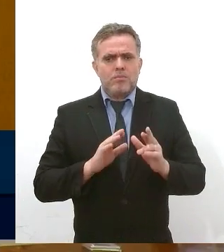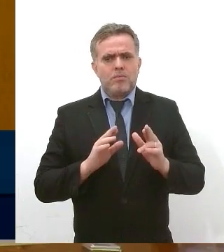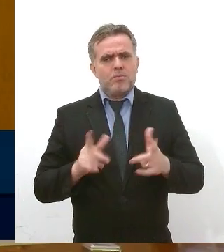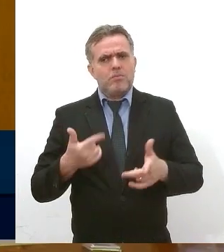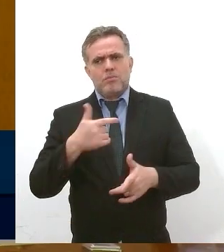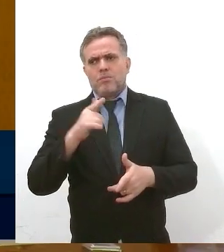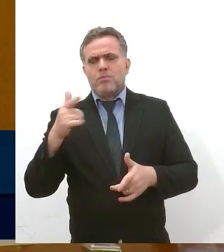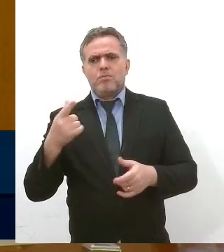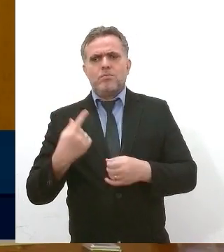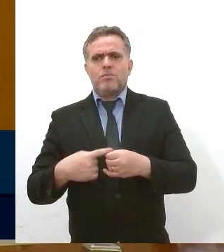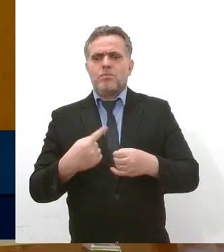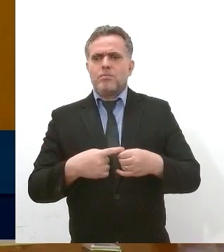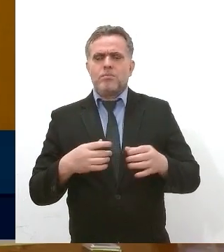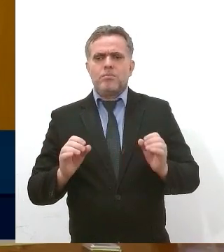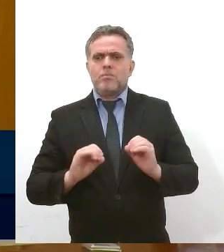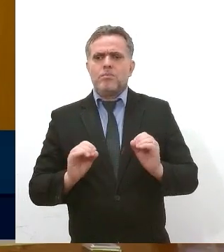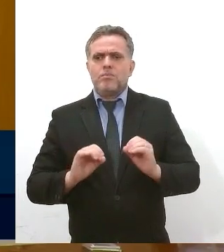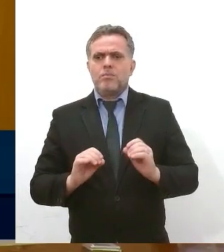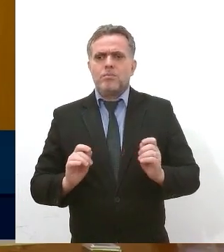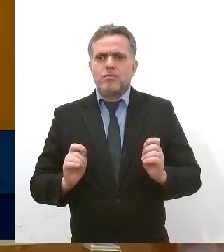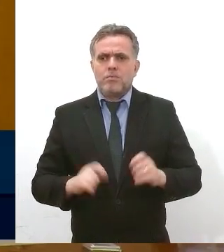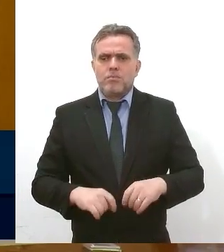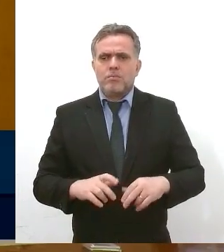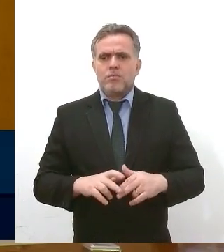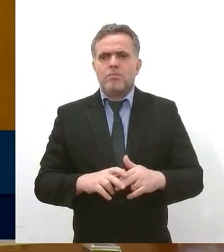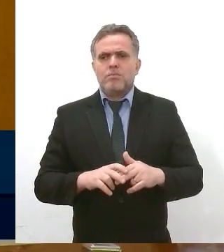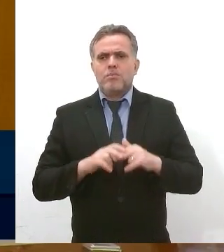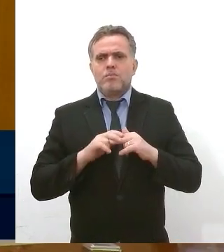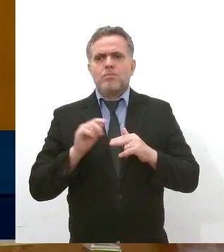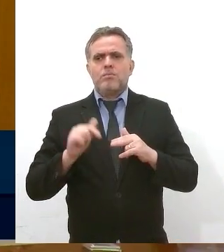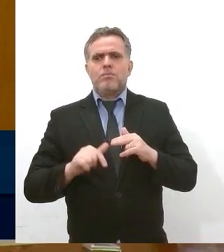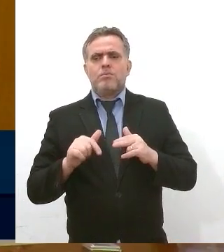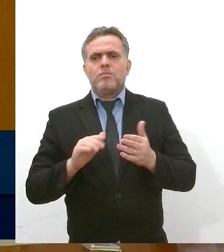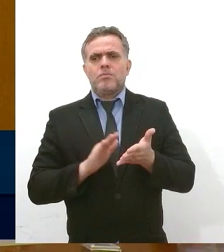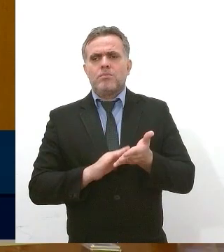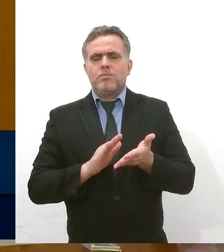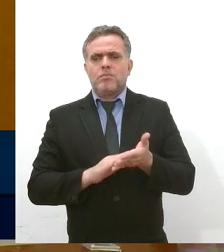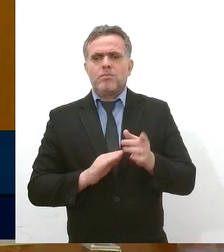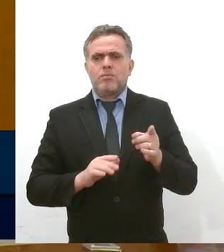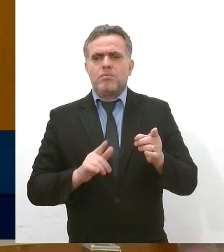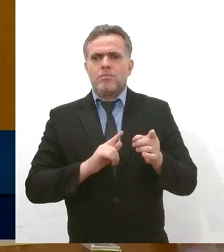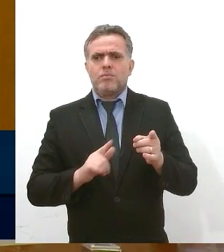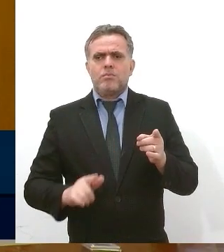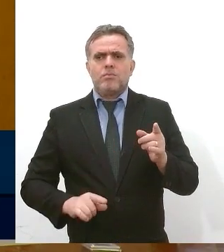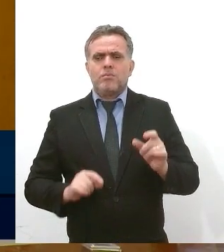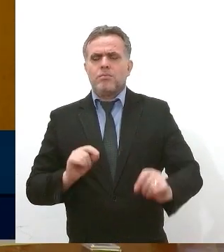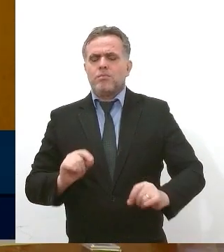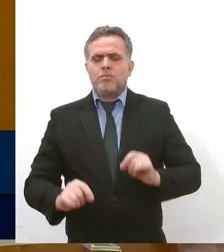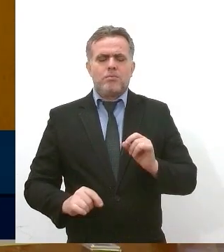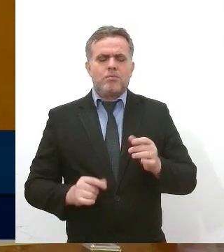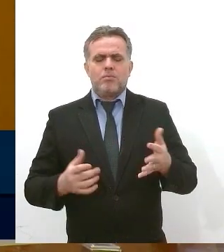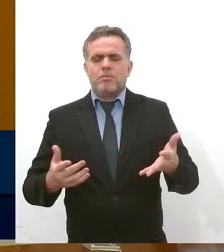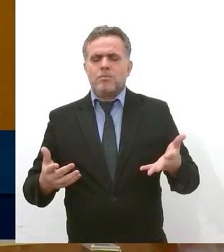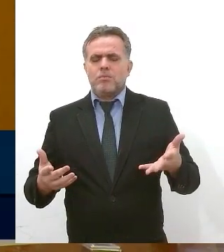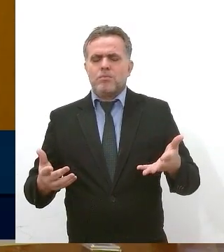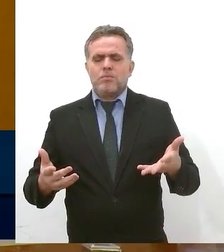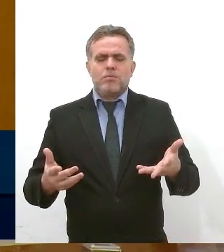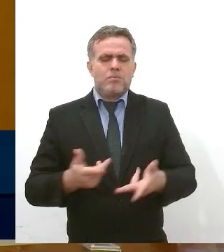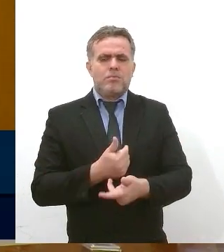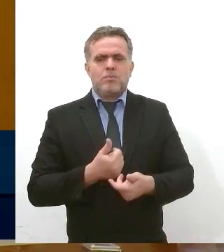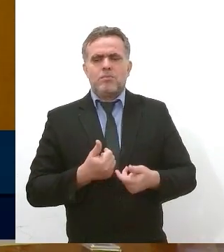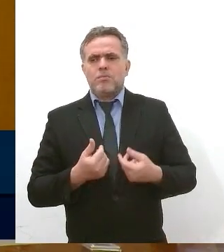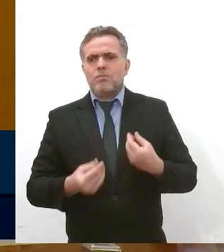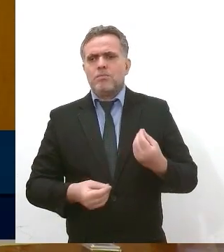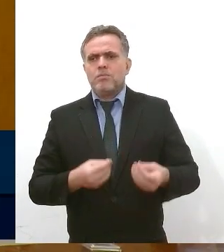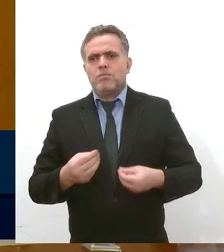Então, eu estou aqui, presidente, para parabenizar o governador por essa bela atitude de ter publicado e divulgado